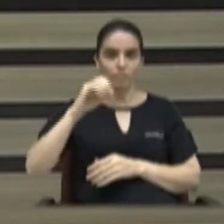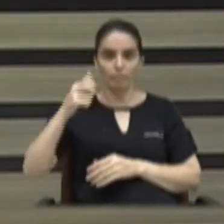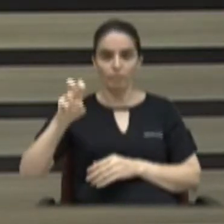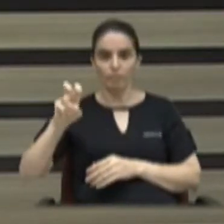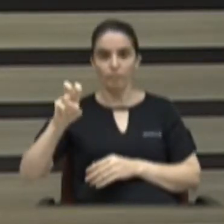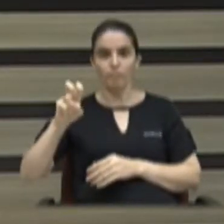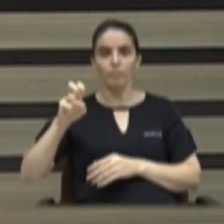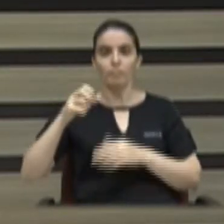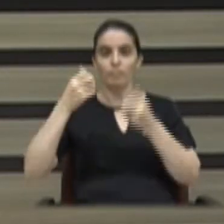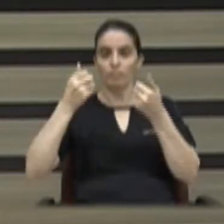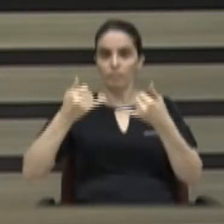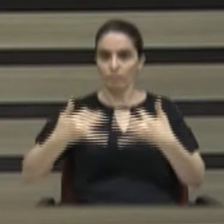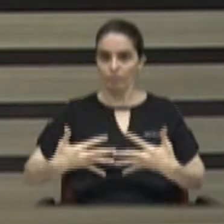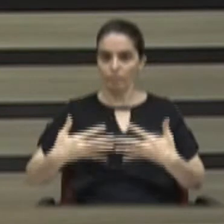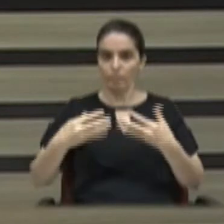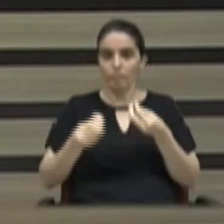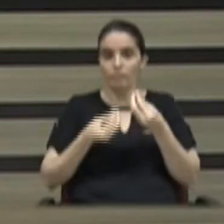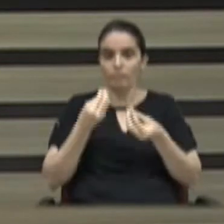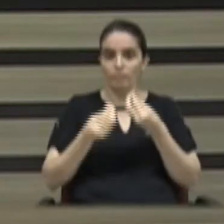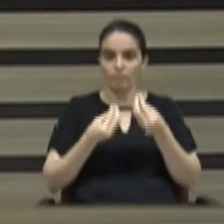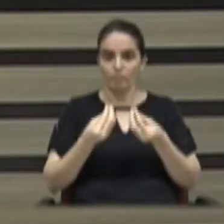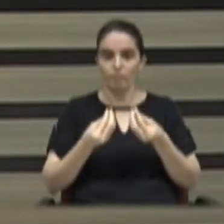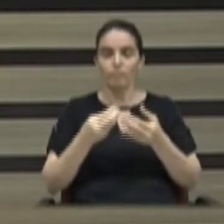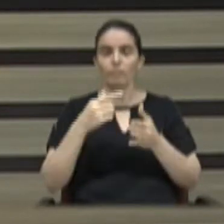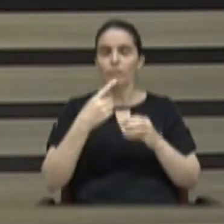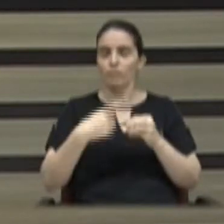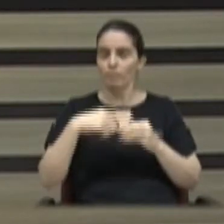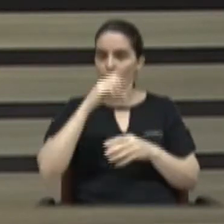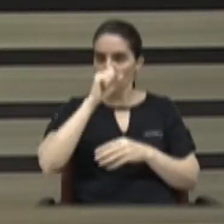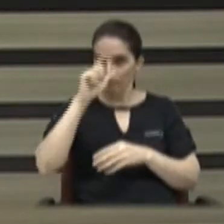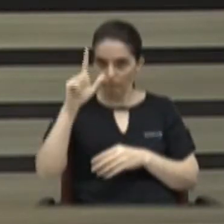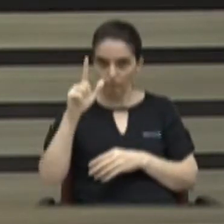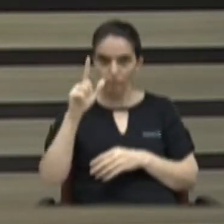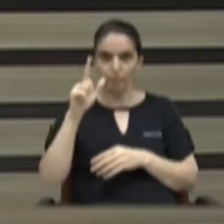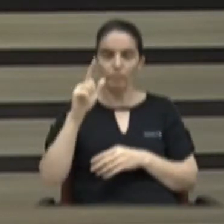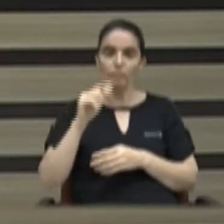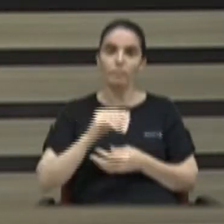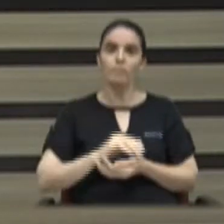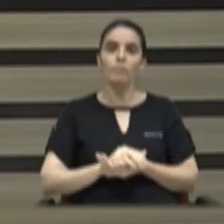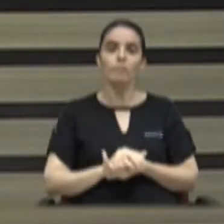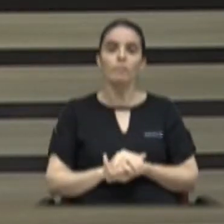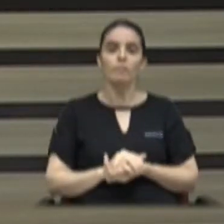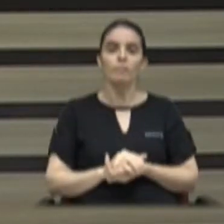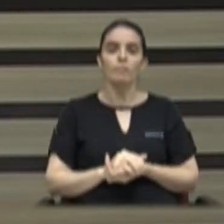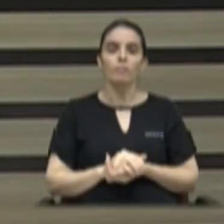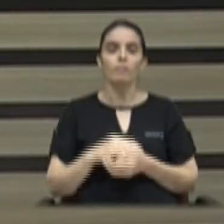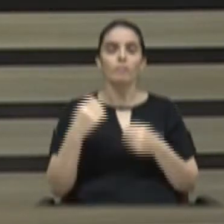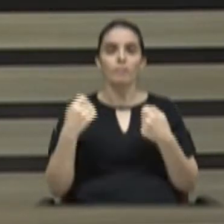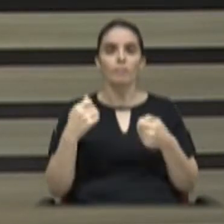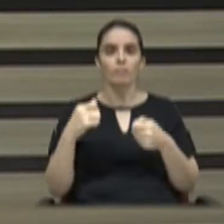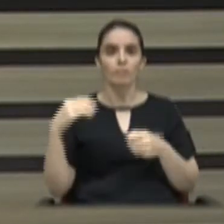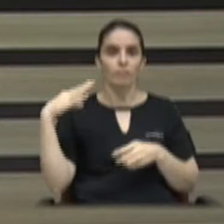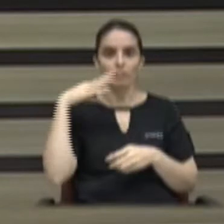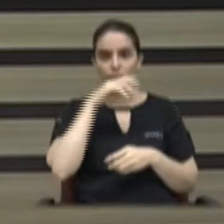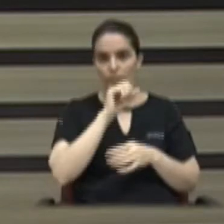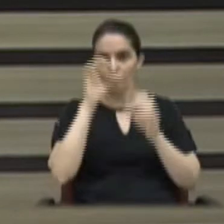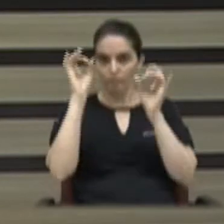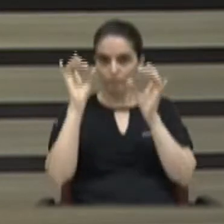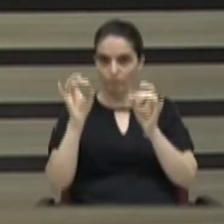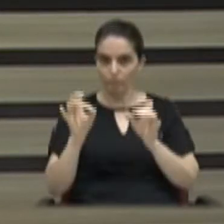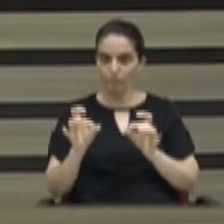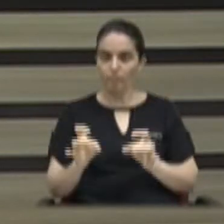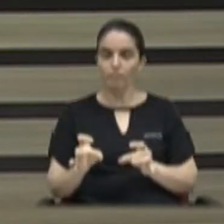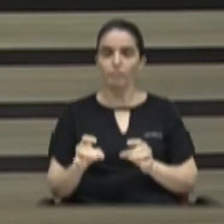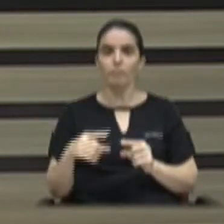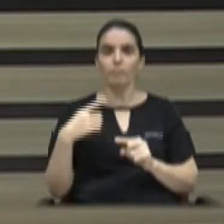que dispõe sobre o Código de Posturas do município de Limeira e da outras providências. Necessita de regime especial de